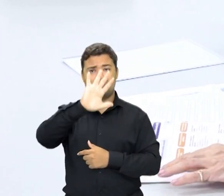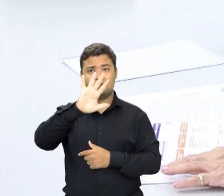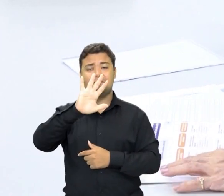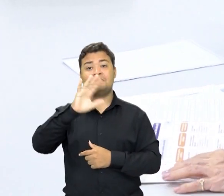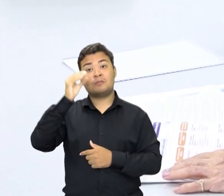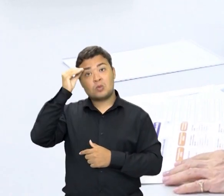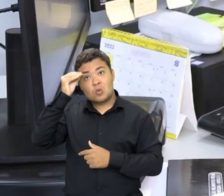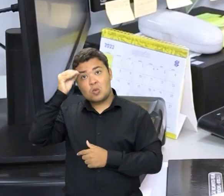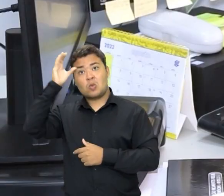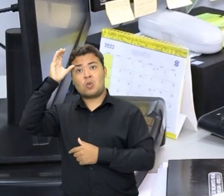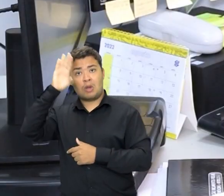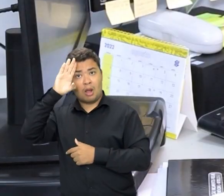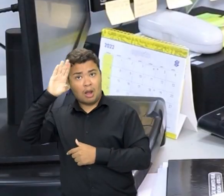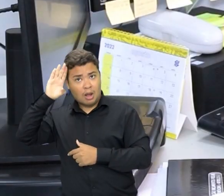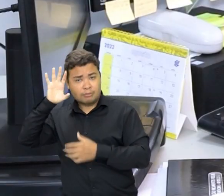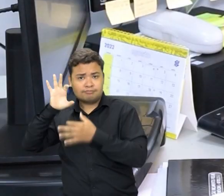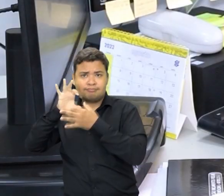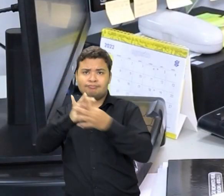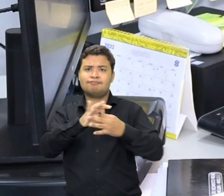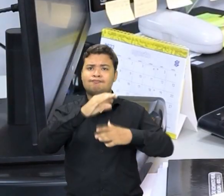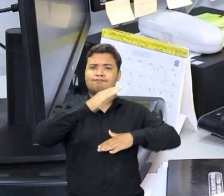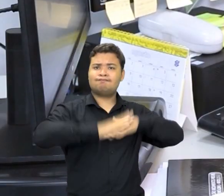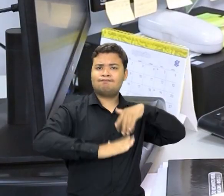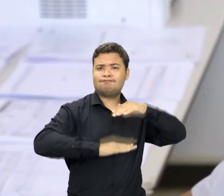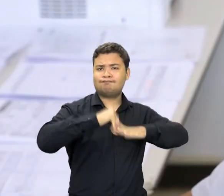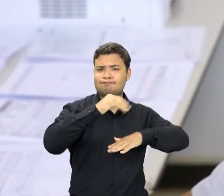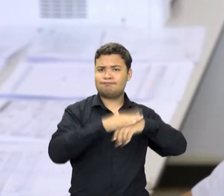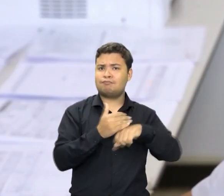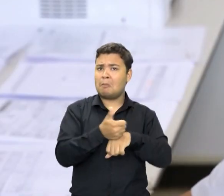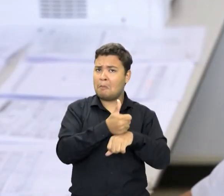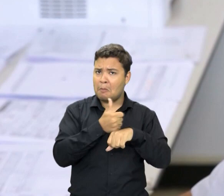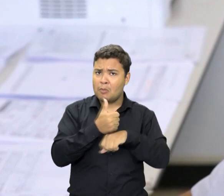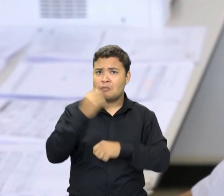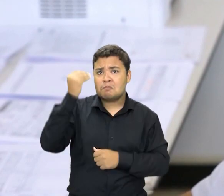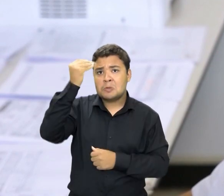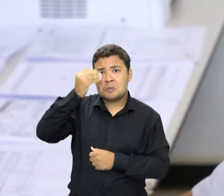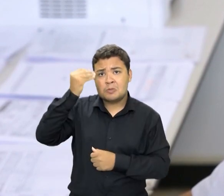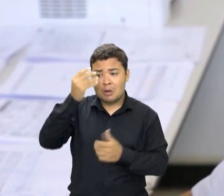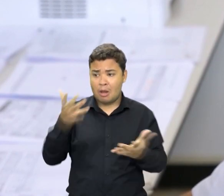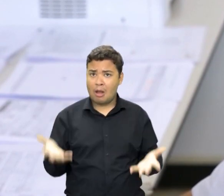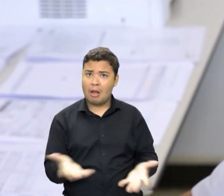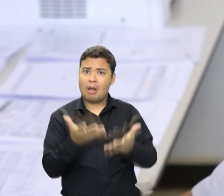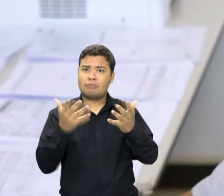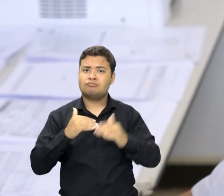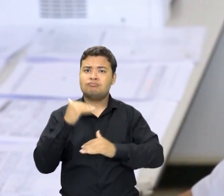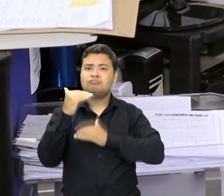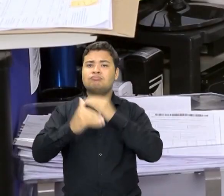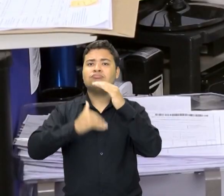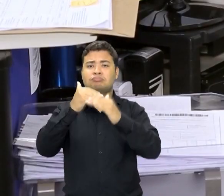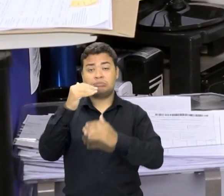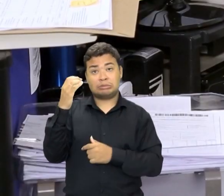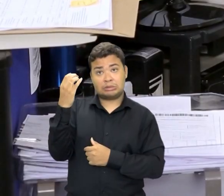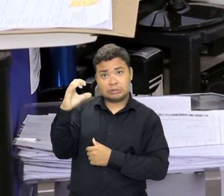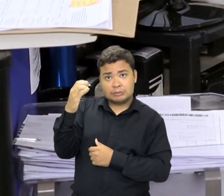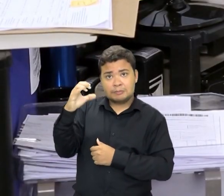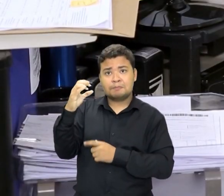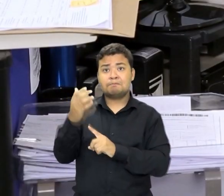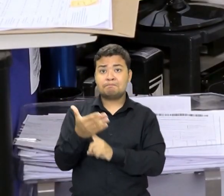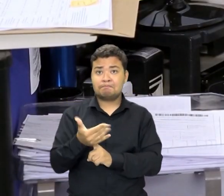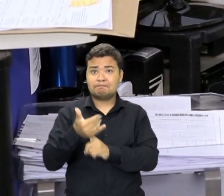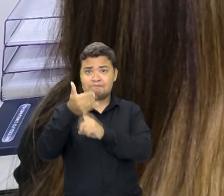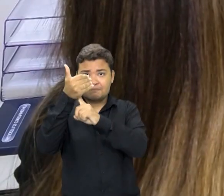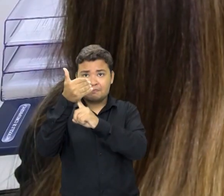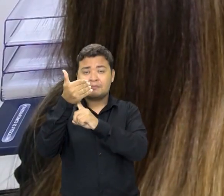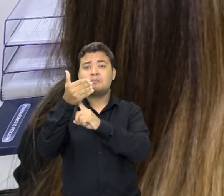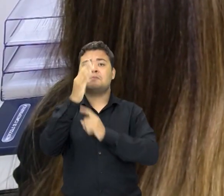tecnológicas nacionais, conectando o conhecimento acadêmico à experiência profissional para a promoção do desenvolvimento científico